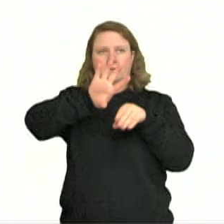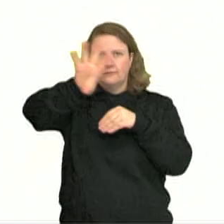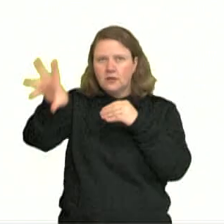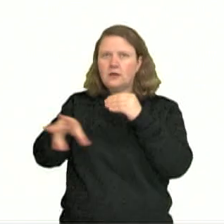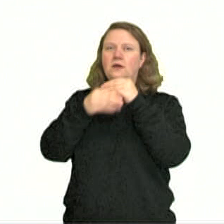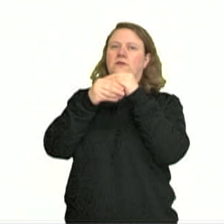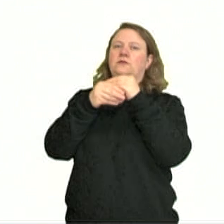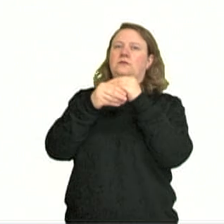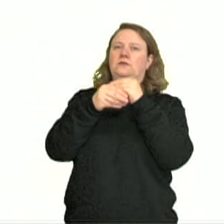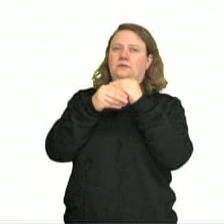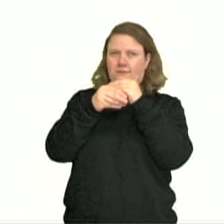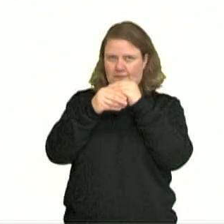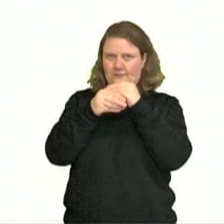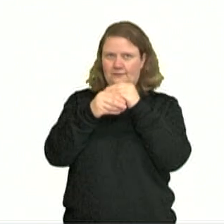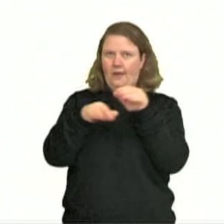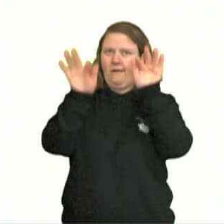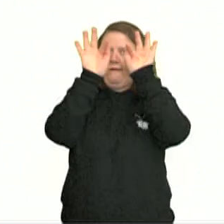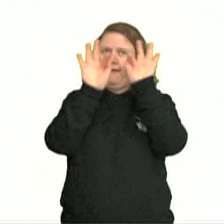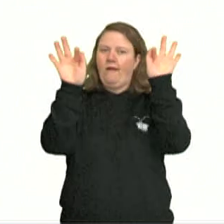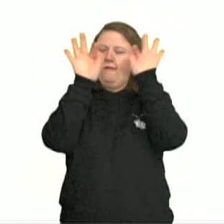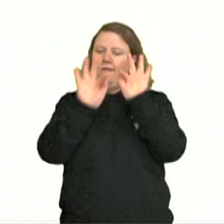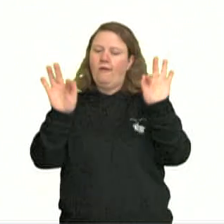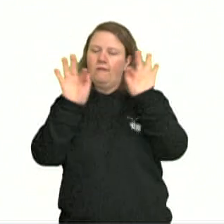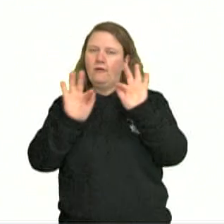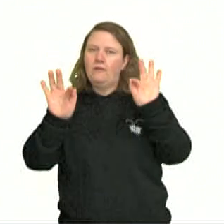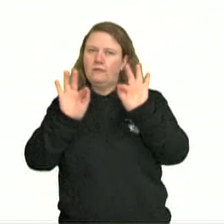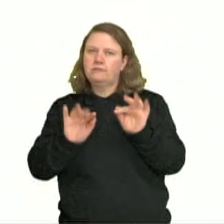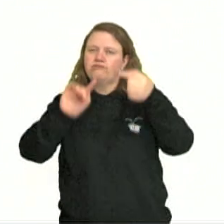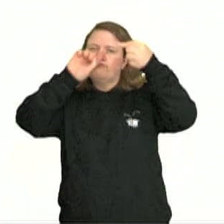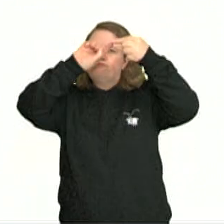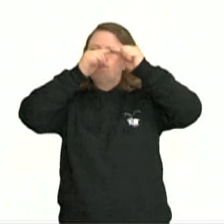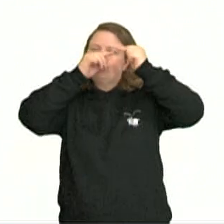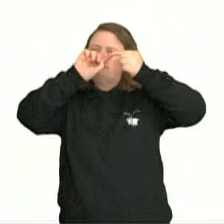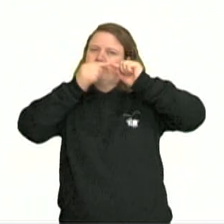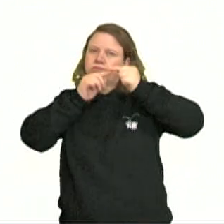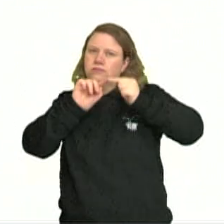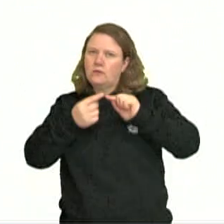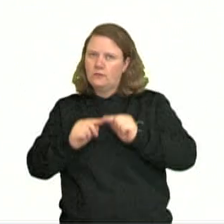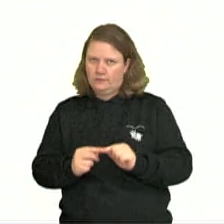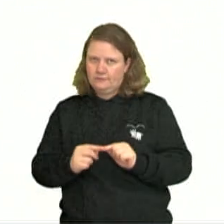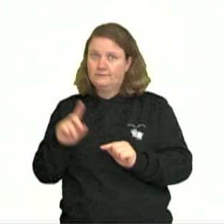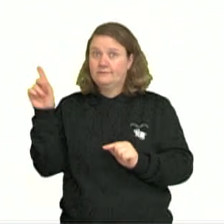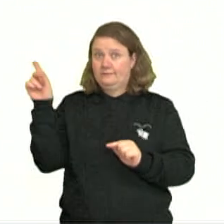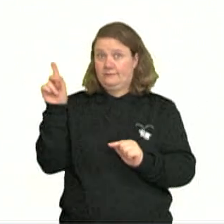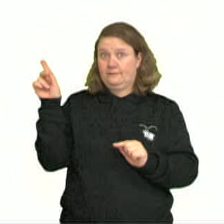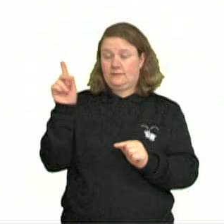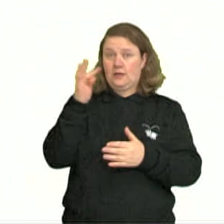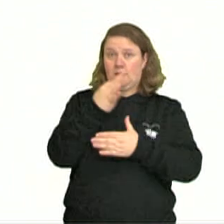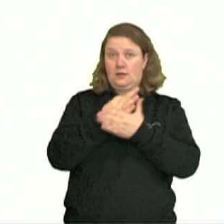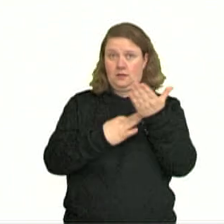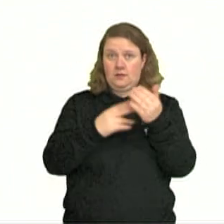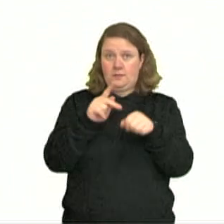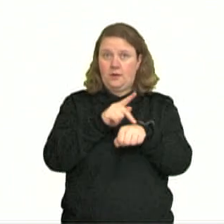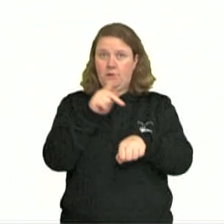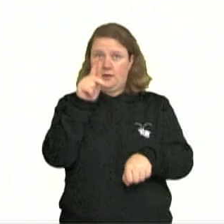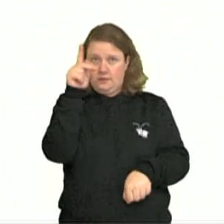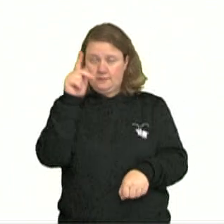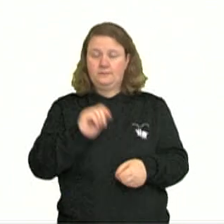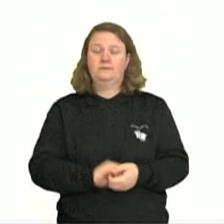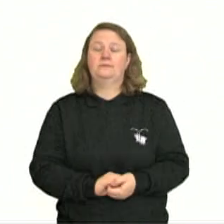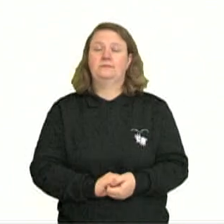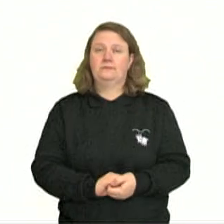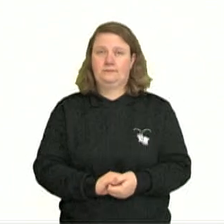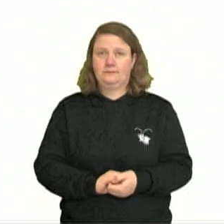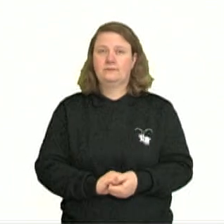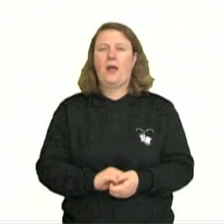articula todos esses versos, essa estrofe, esse bloco de texto poético que nós temos aqui